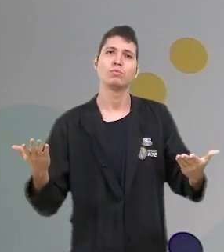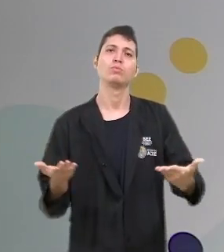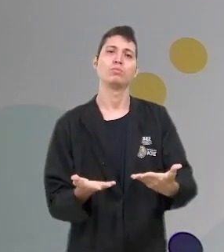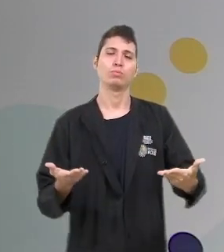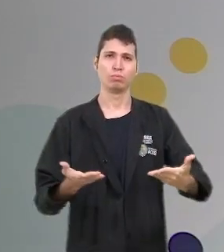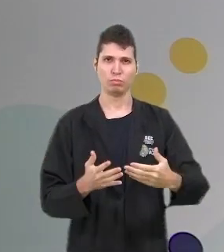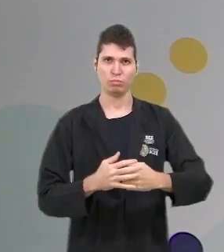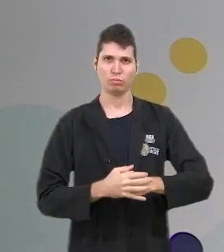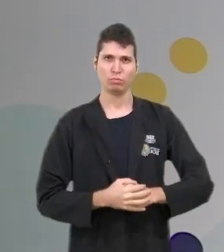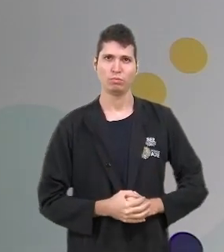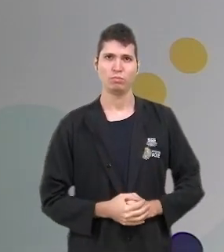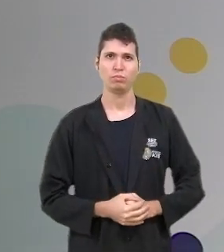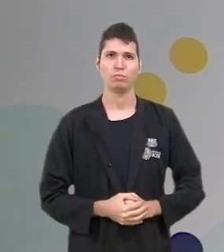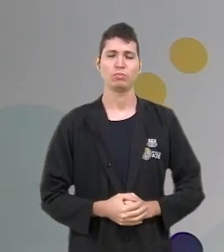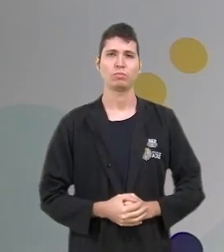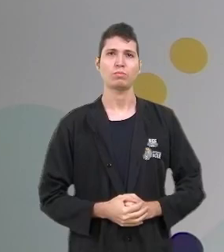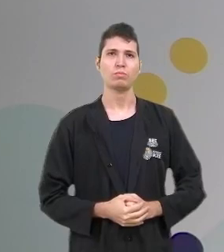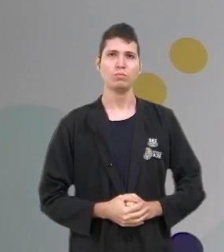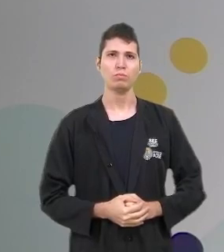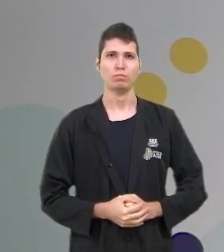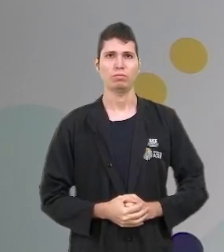periódica.